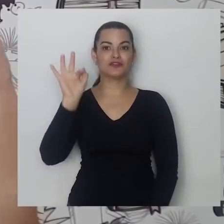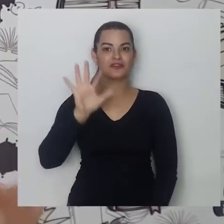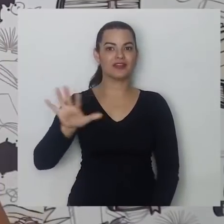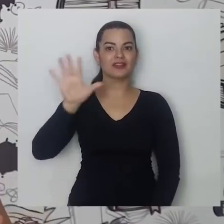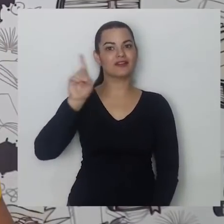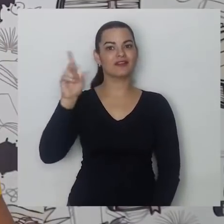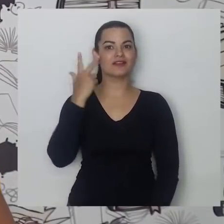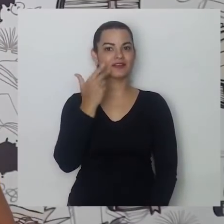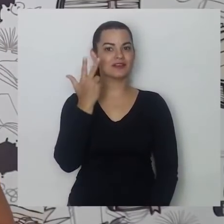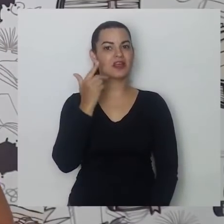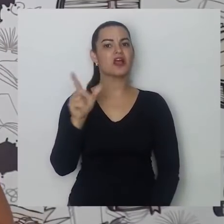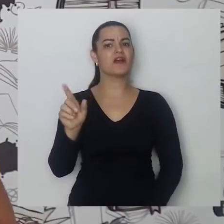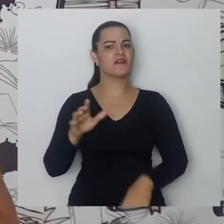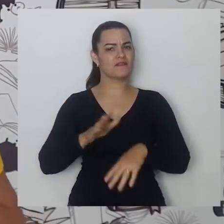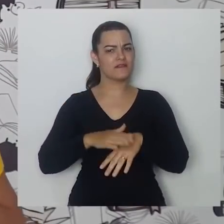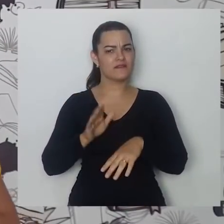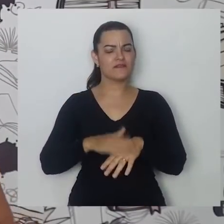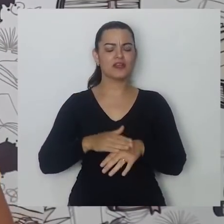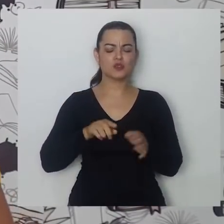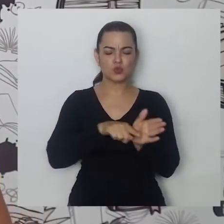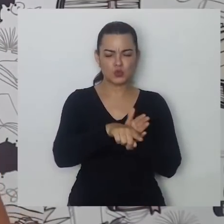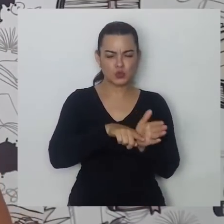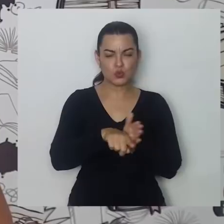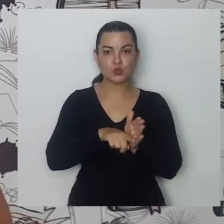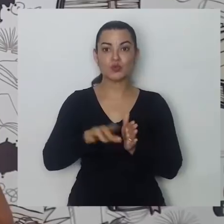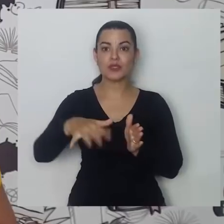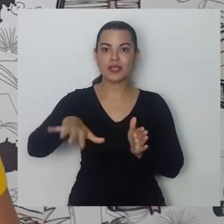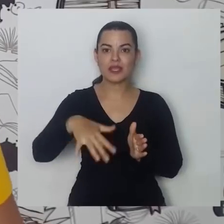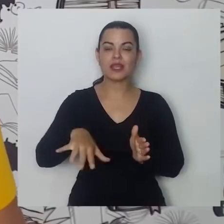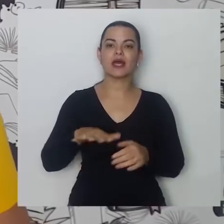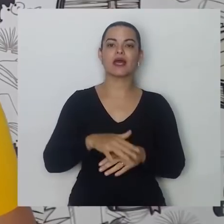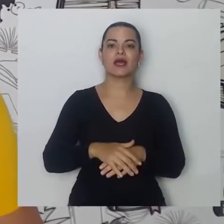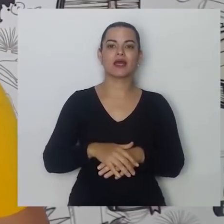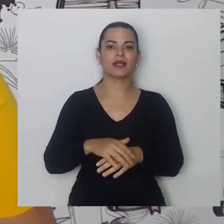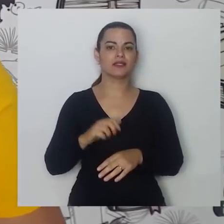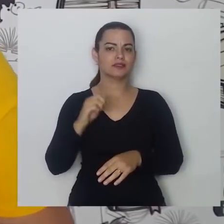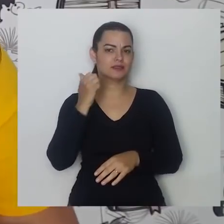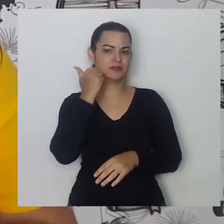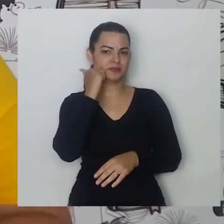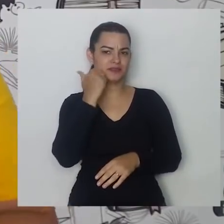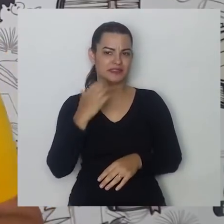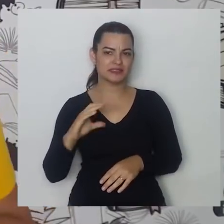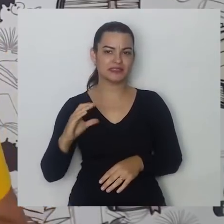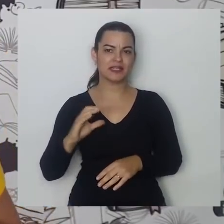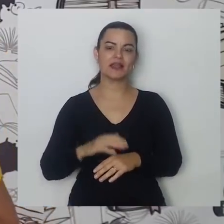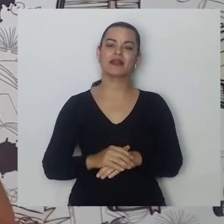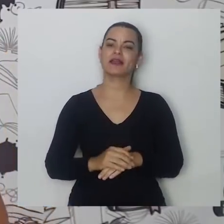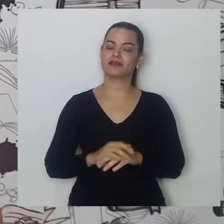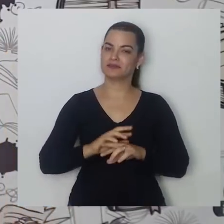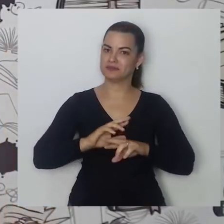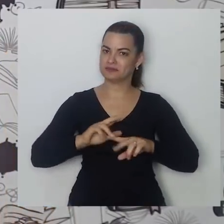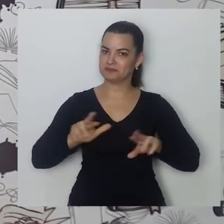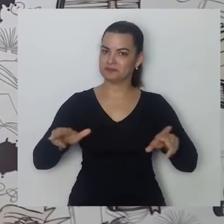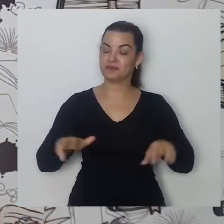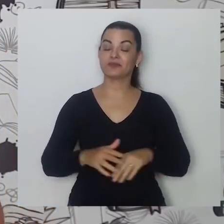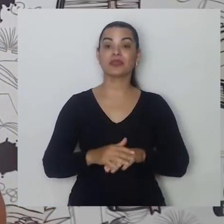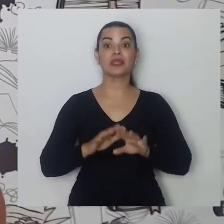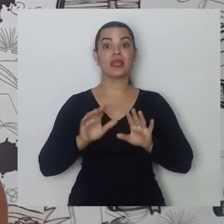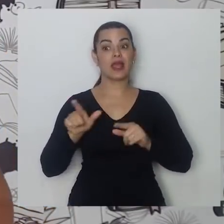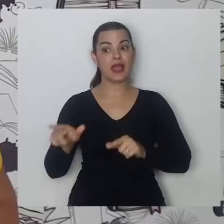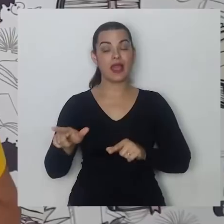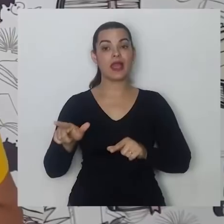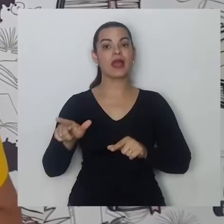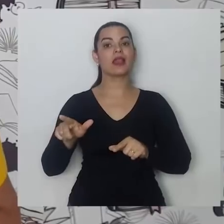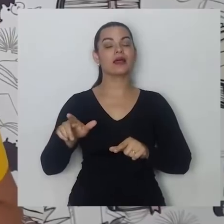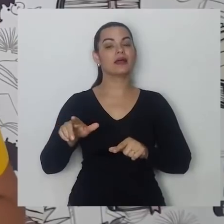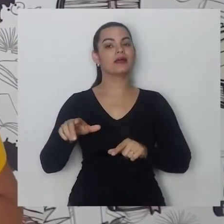parasitologia, análises clínicas. Ela estudou bastante, era muito estudiosa. Mas, apesar da formação na área